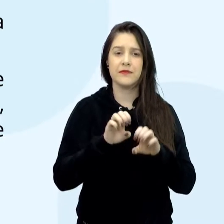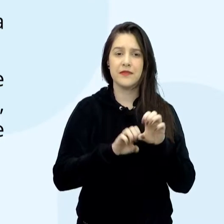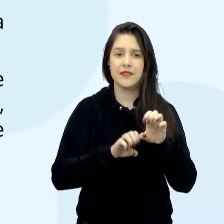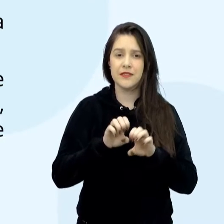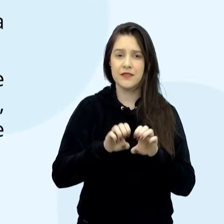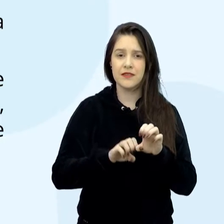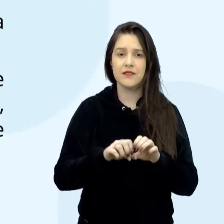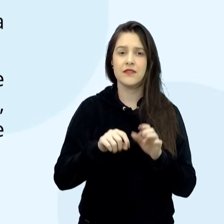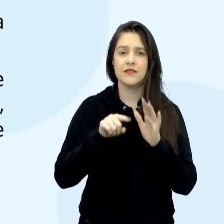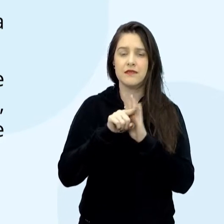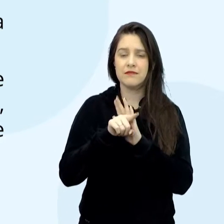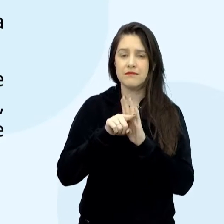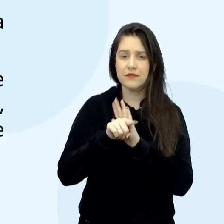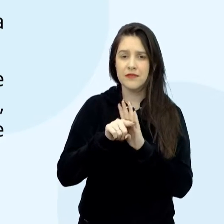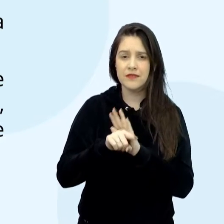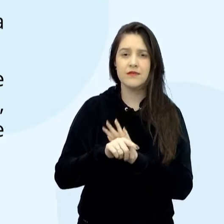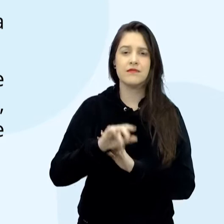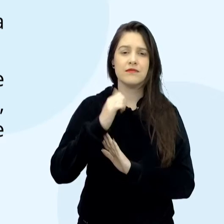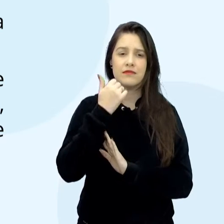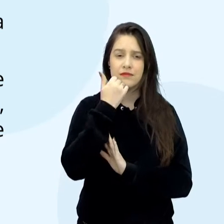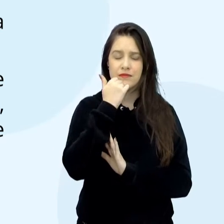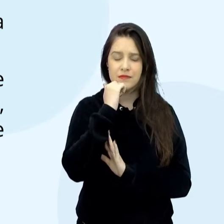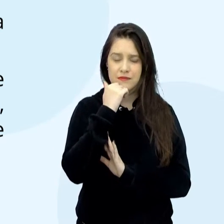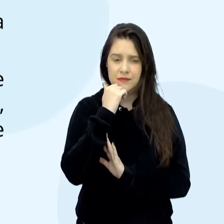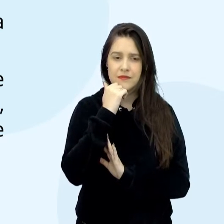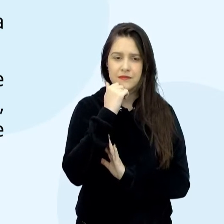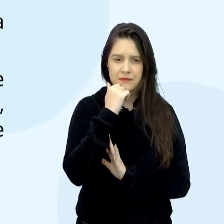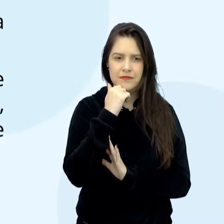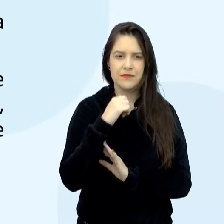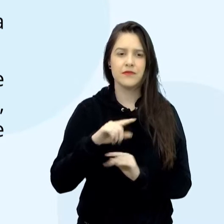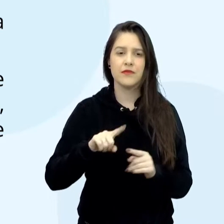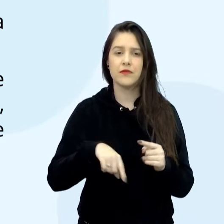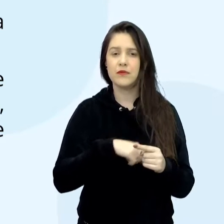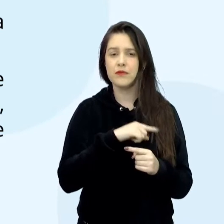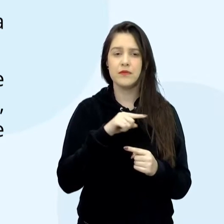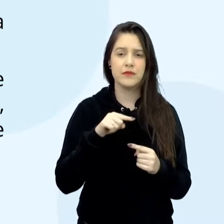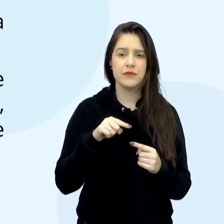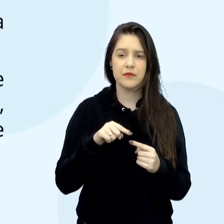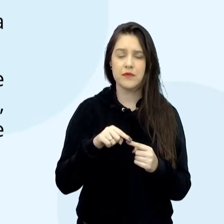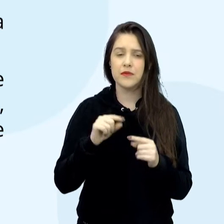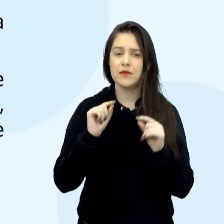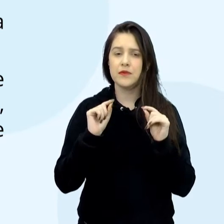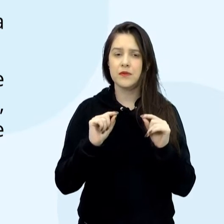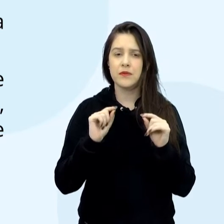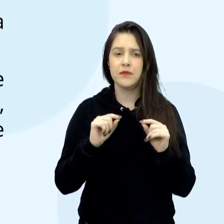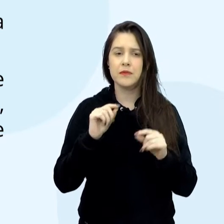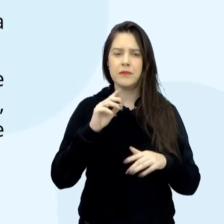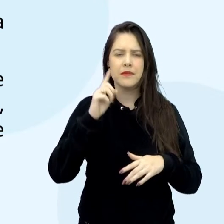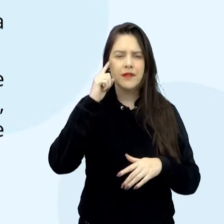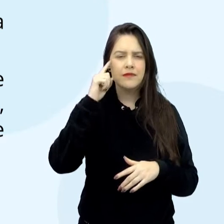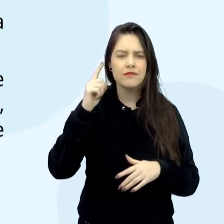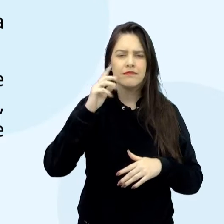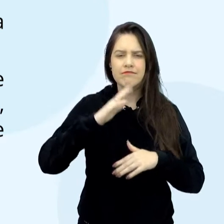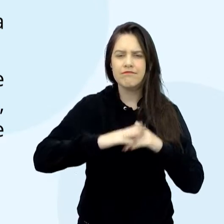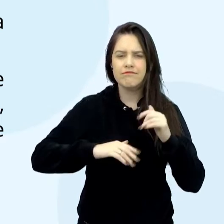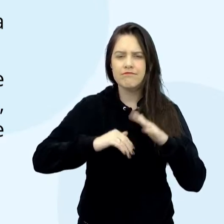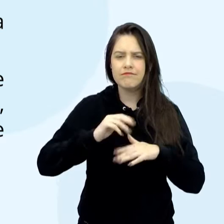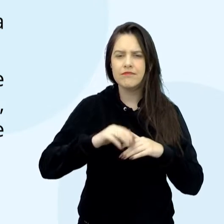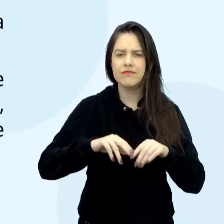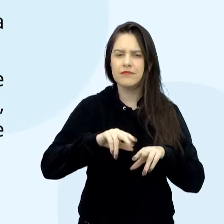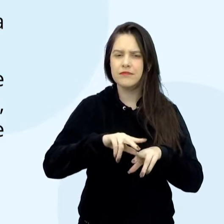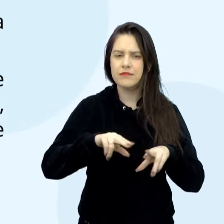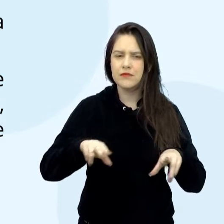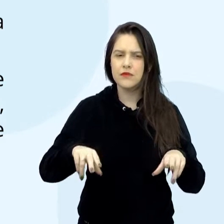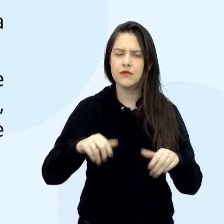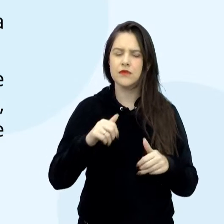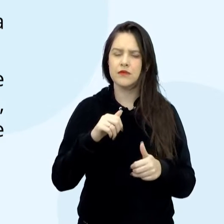eixo estruturante, que é a investigação científica. Podemos também colocar agora, que vocês já devem ter